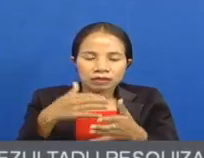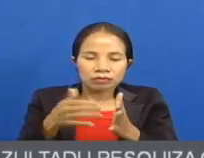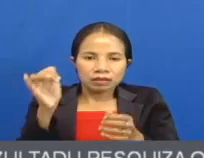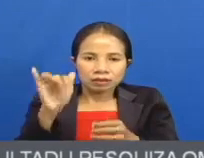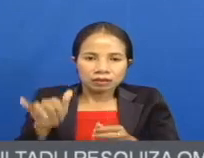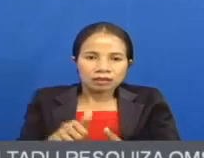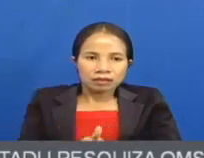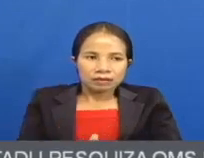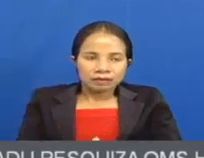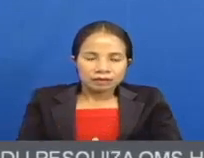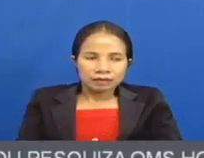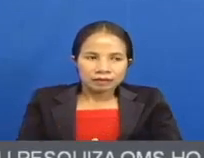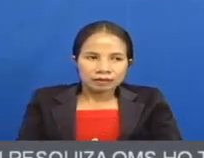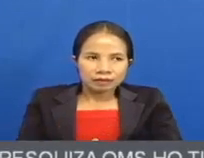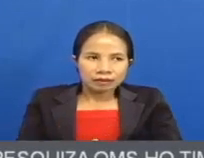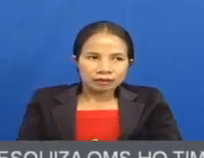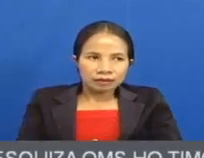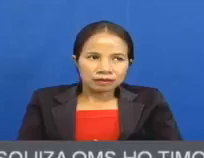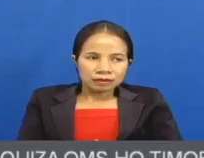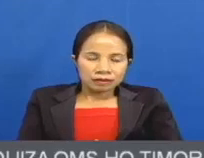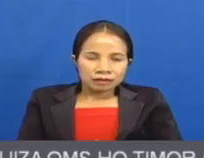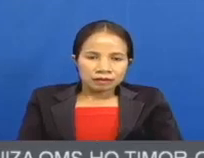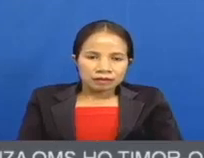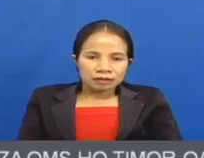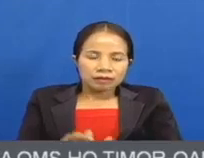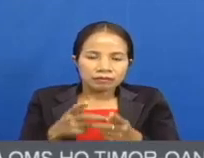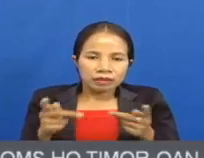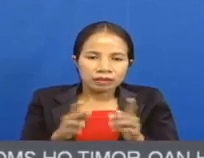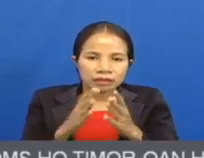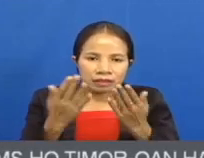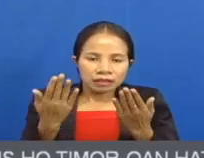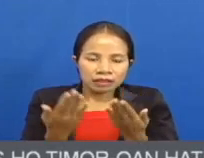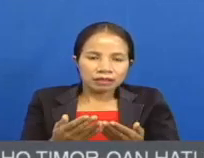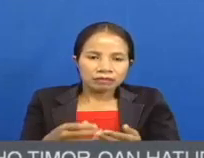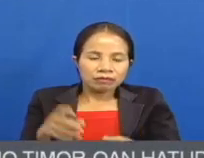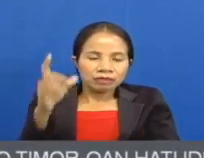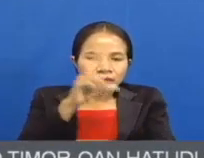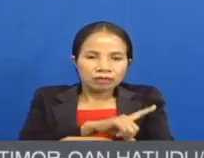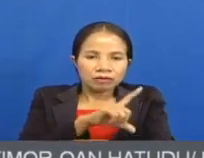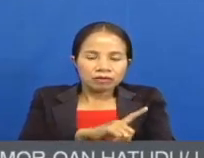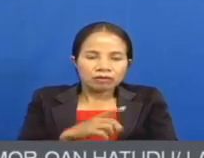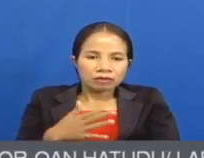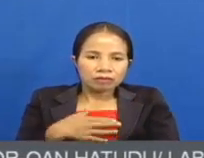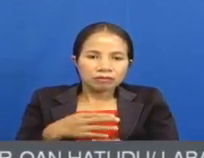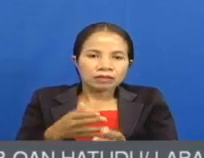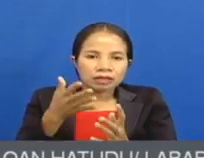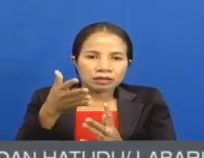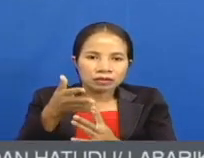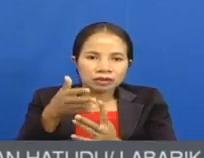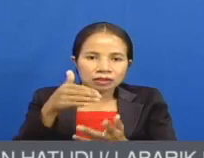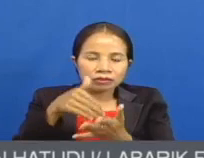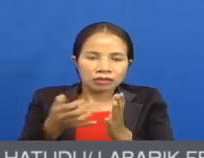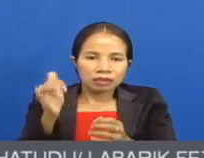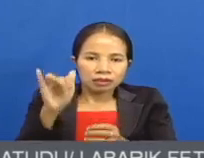estudantes. A minha biblioteca, loro, a minha alunos tama, mas